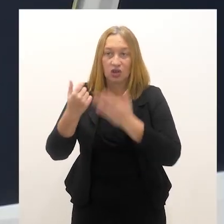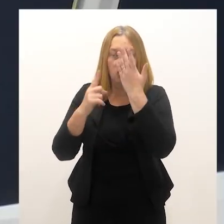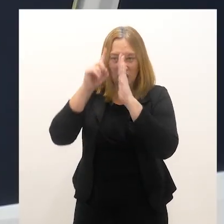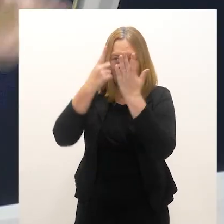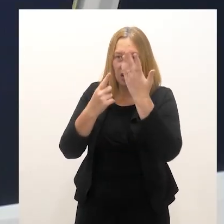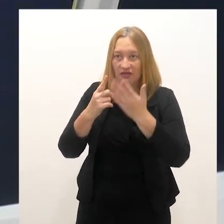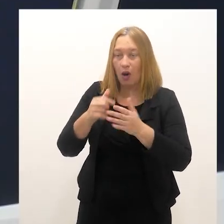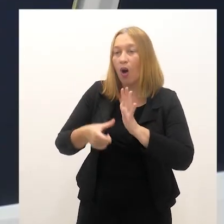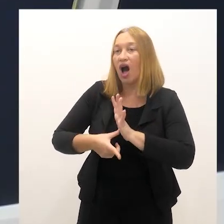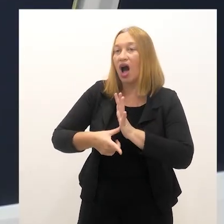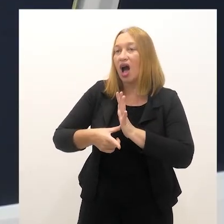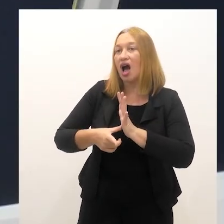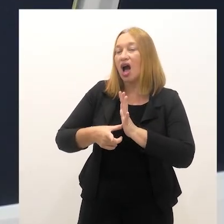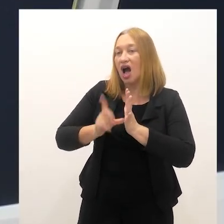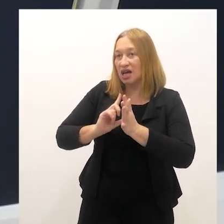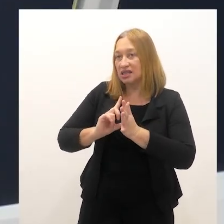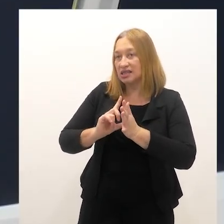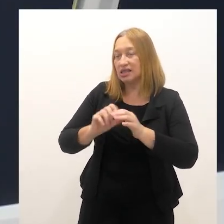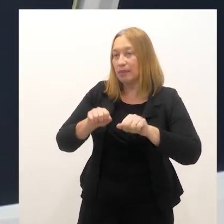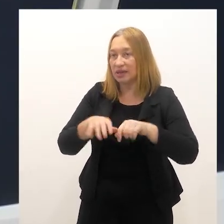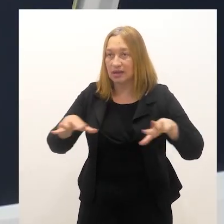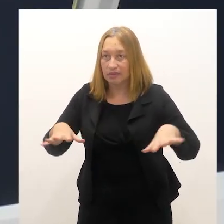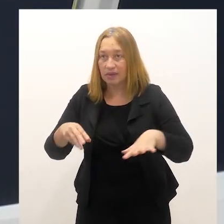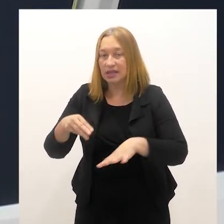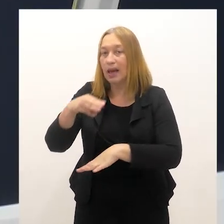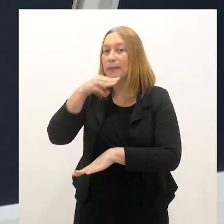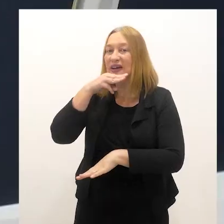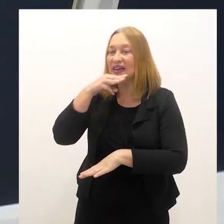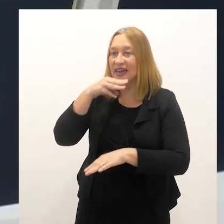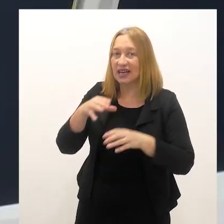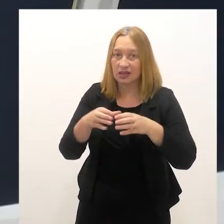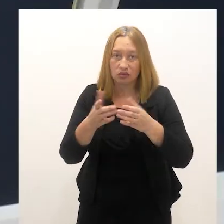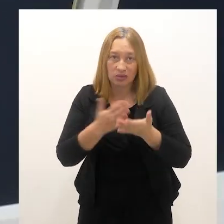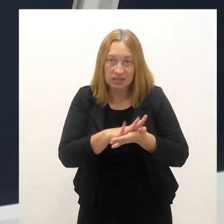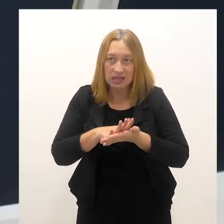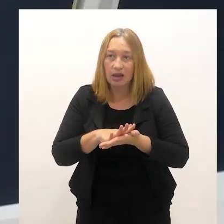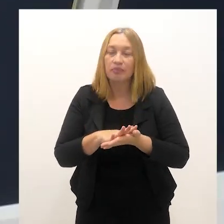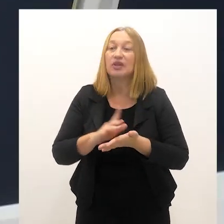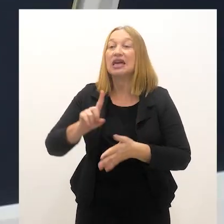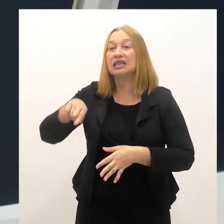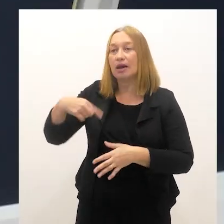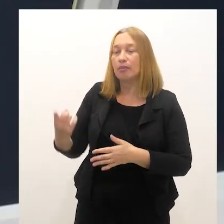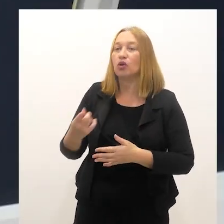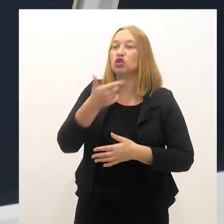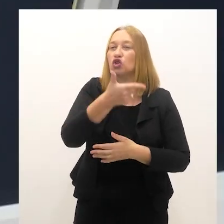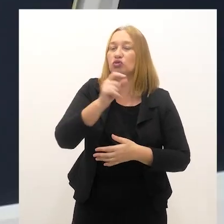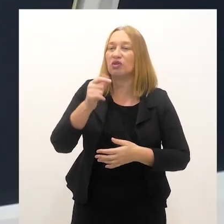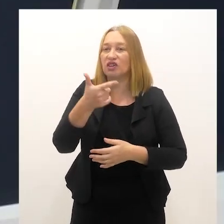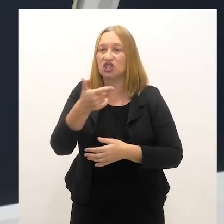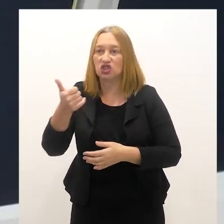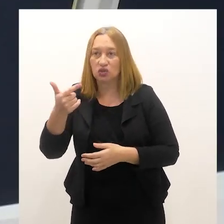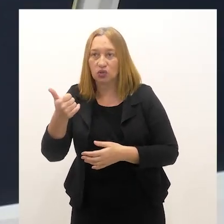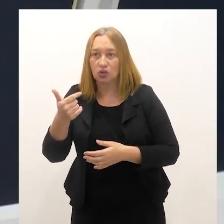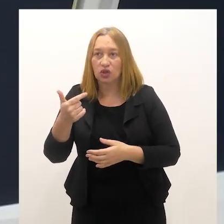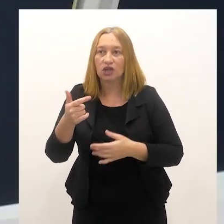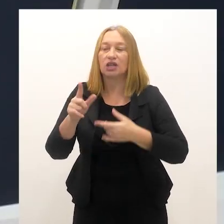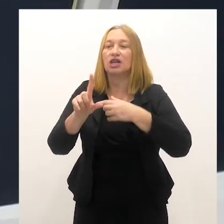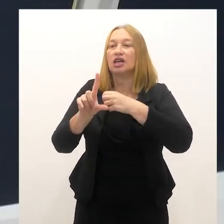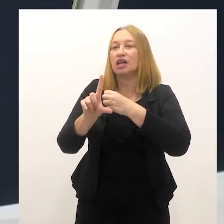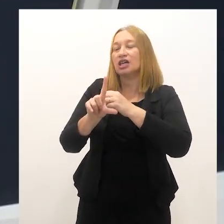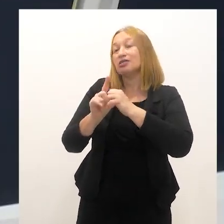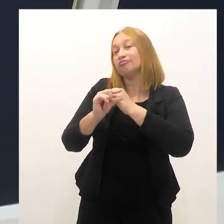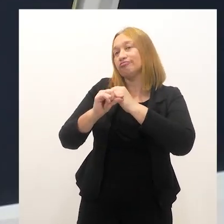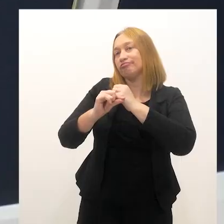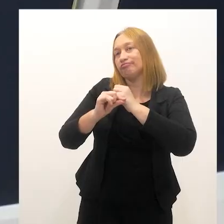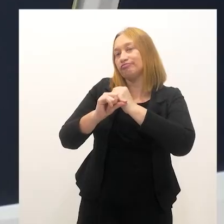no carnaval pré-pandemia. Eu desfilei na Mangueira, no desfile das campeãs. Aí, em 2022, eu desfilei na